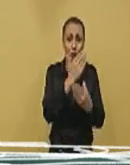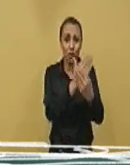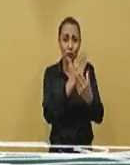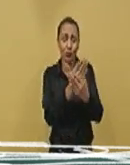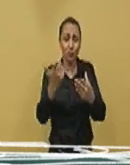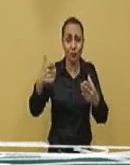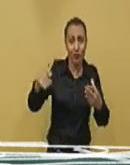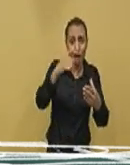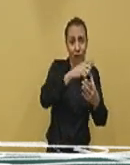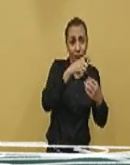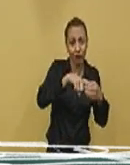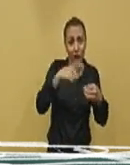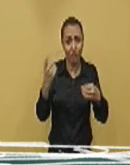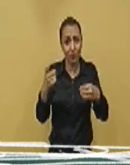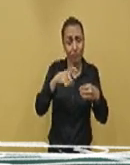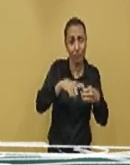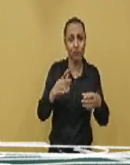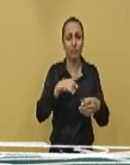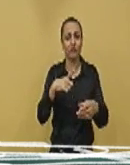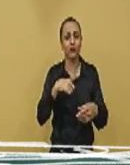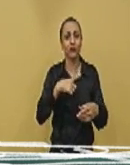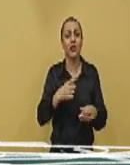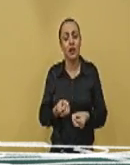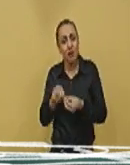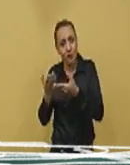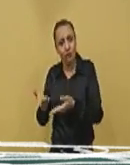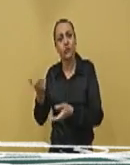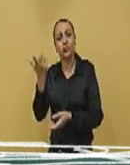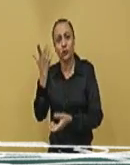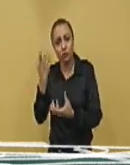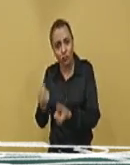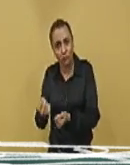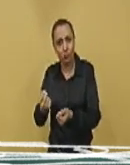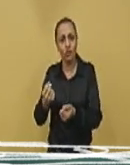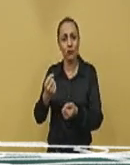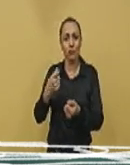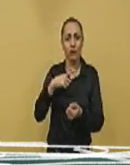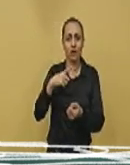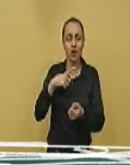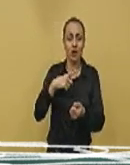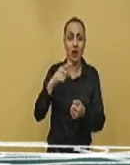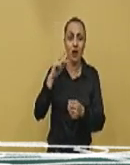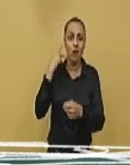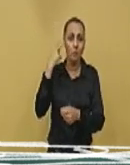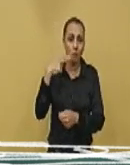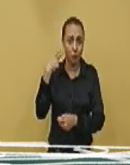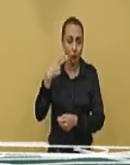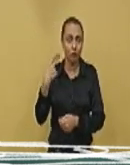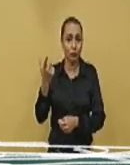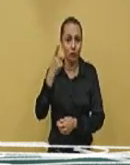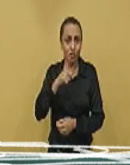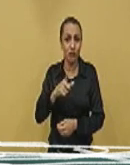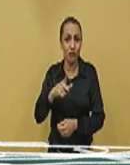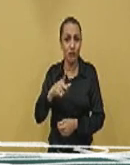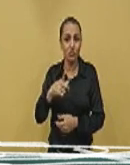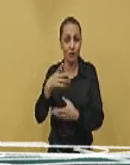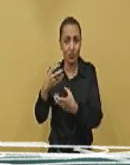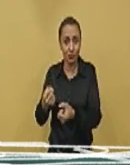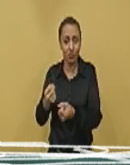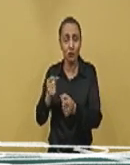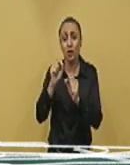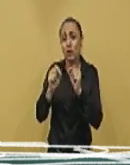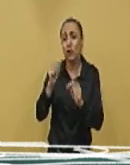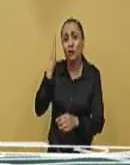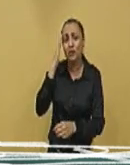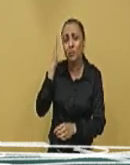a reitoria, além de conceder a progressão ao professor, aceitando o parecer da procuradoria... Ele encerrou jurídica, seu tempo. Eu quero